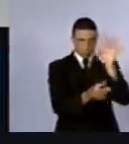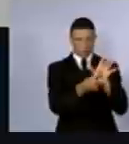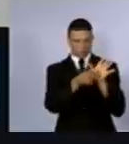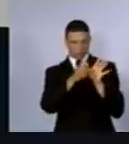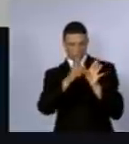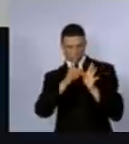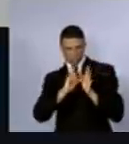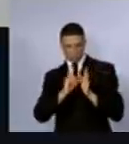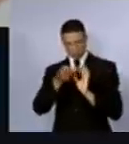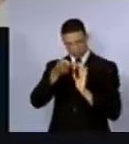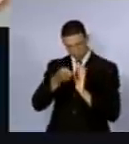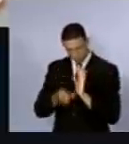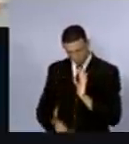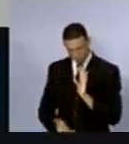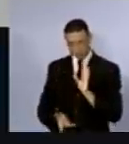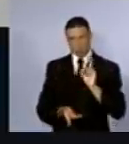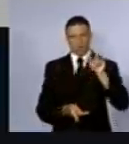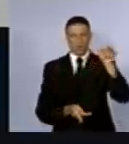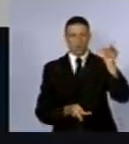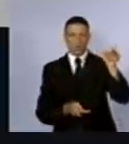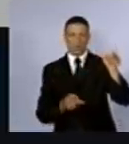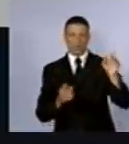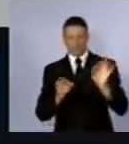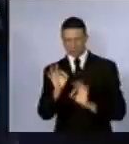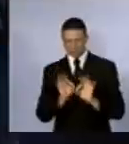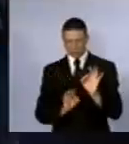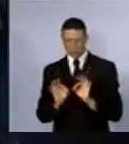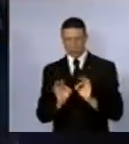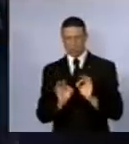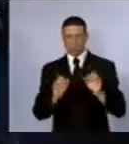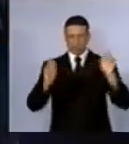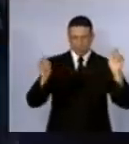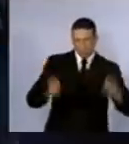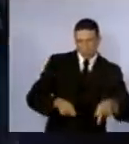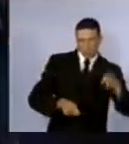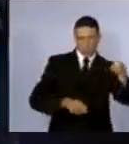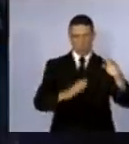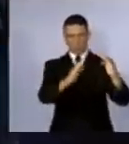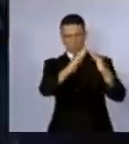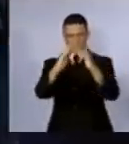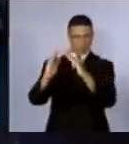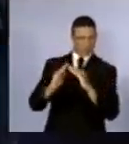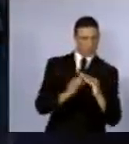operação, obviamente, não é considerada a existência de residências,